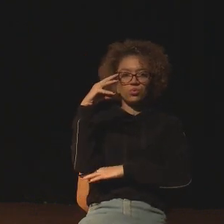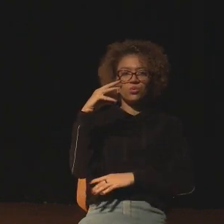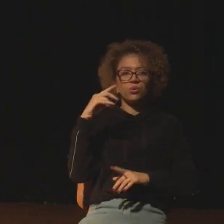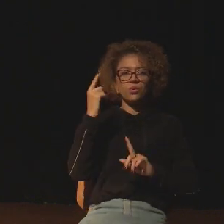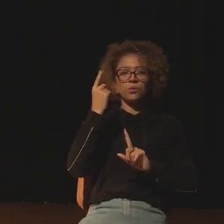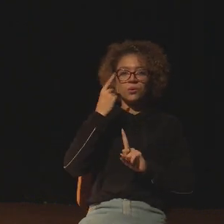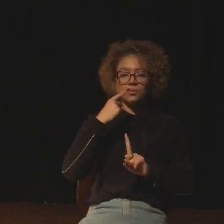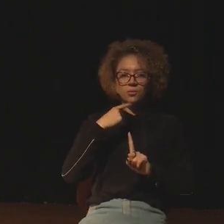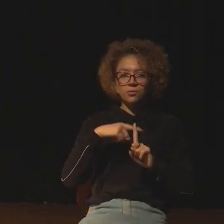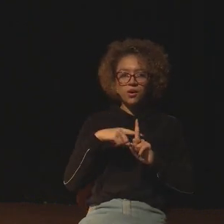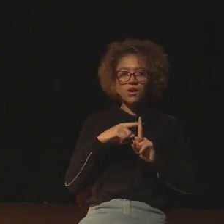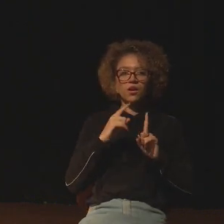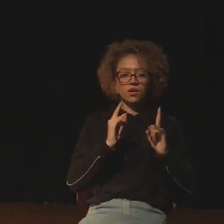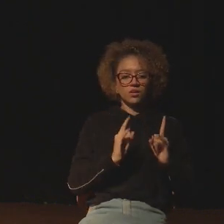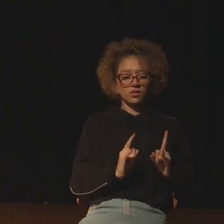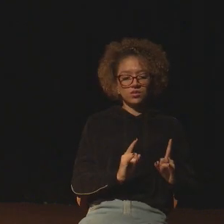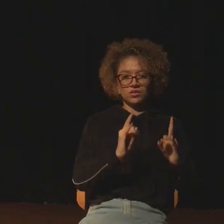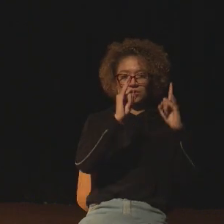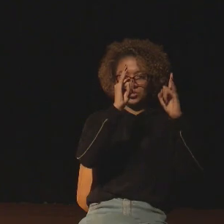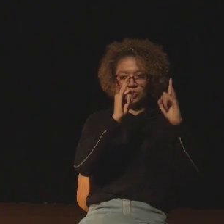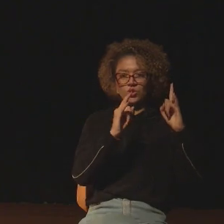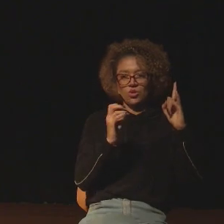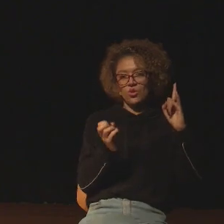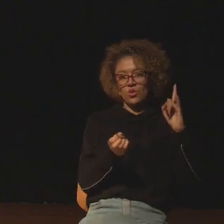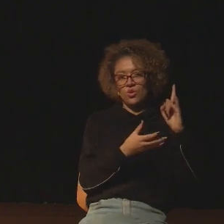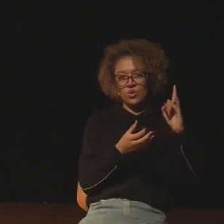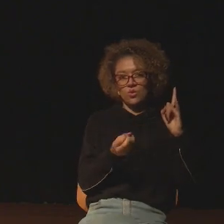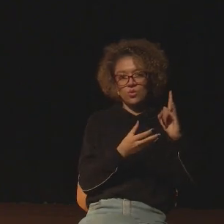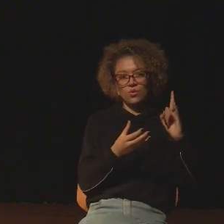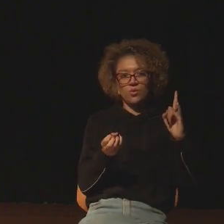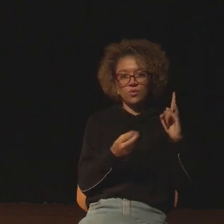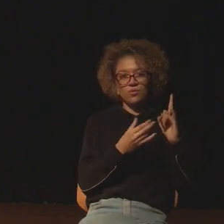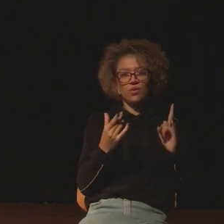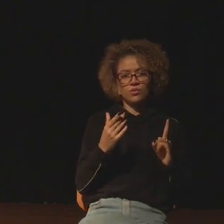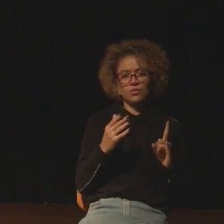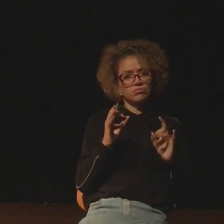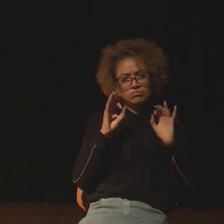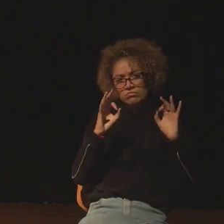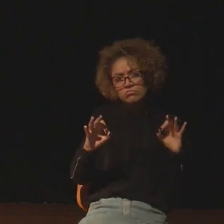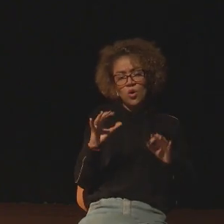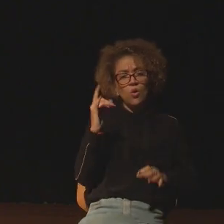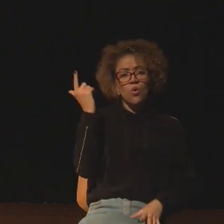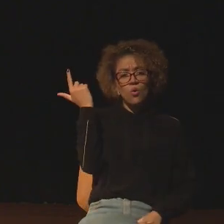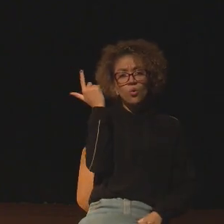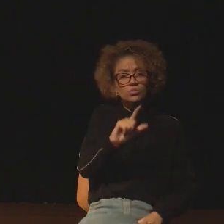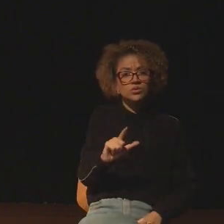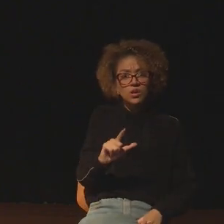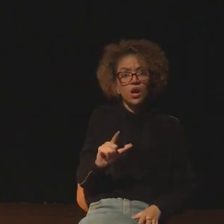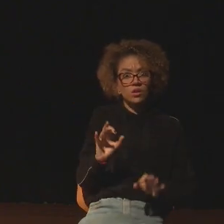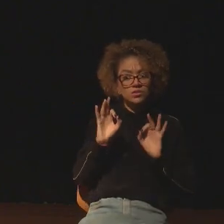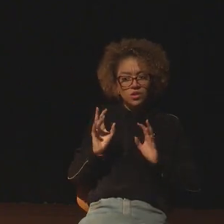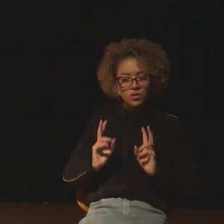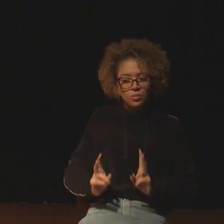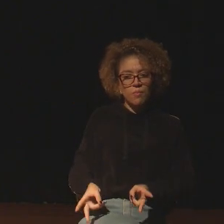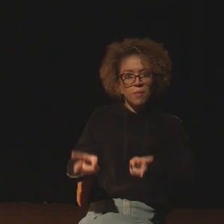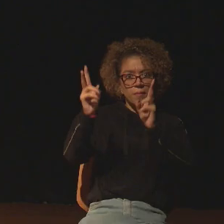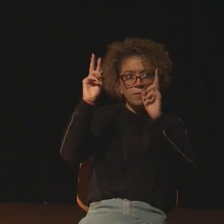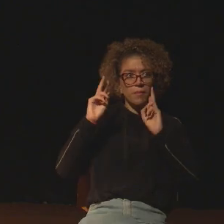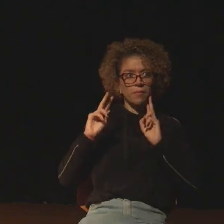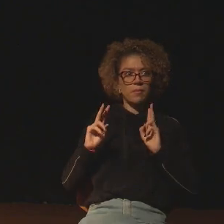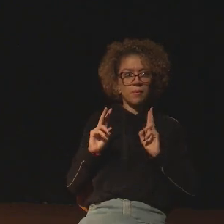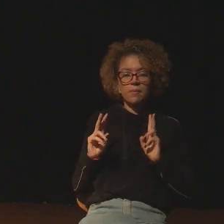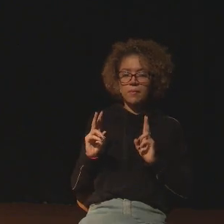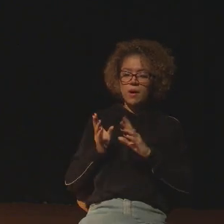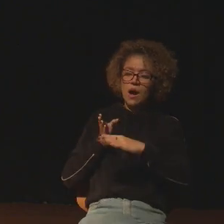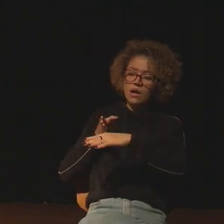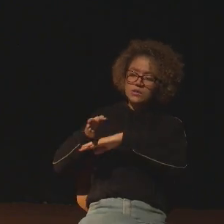o edifício novo do museu. E, de fato, tem mais continuidade, né? Não só quem entra pela